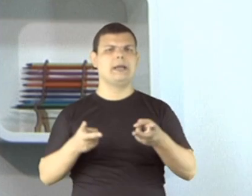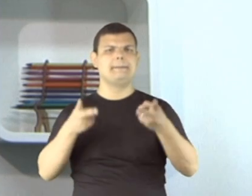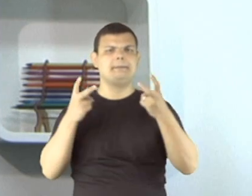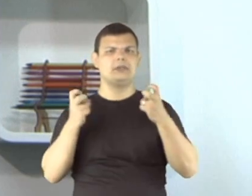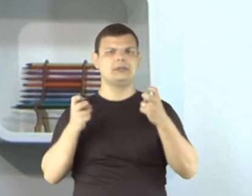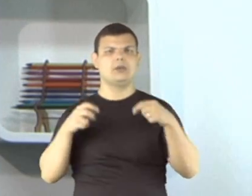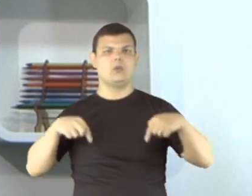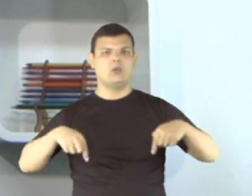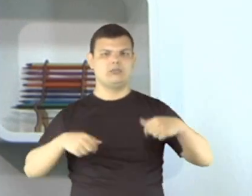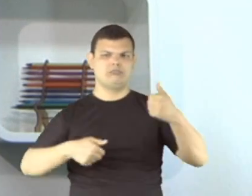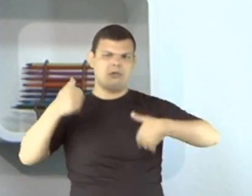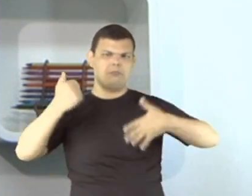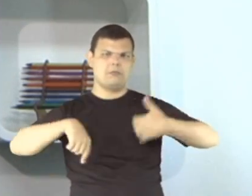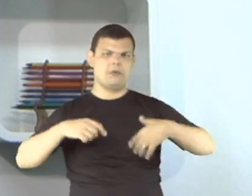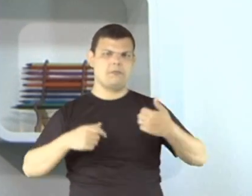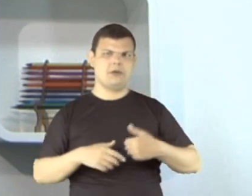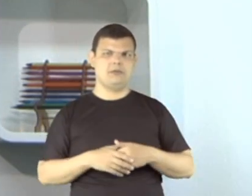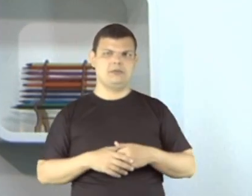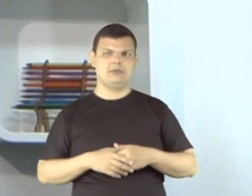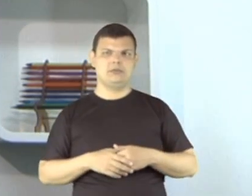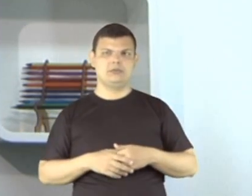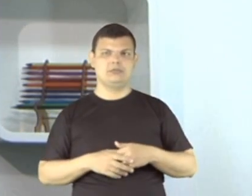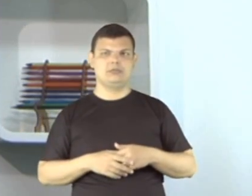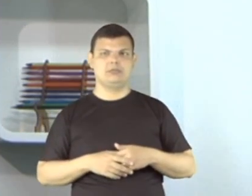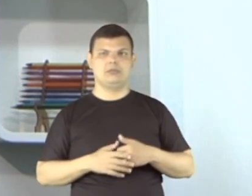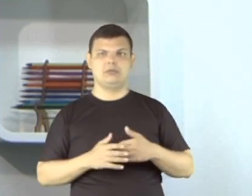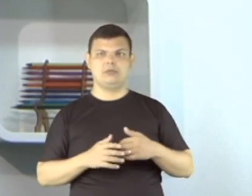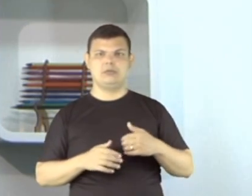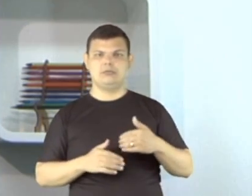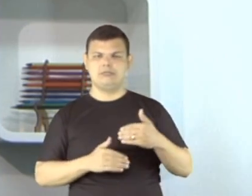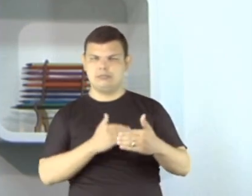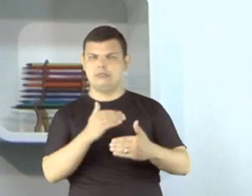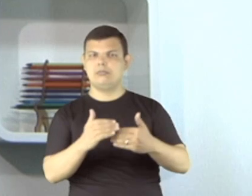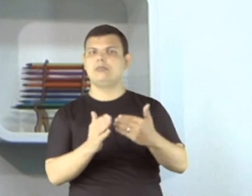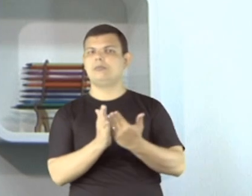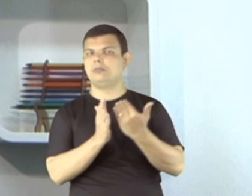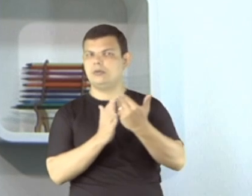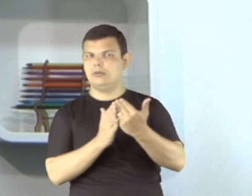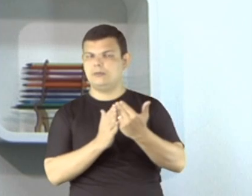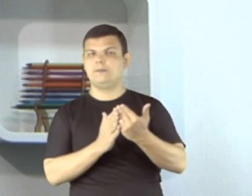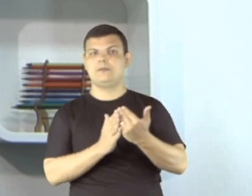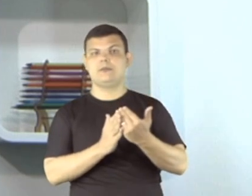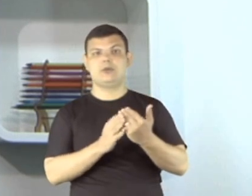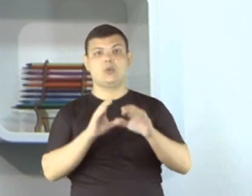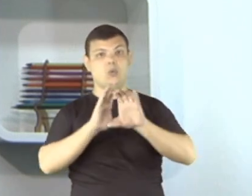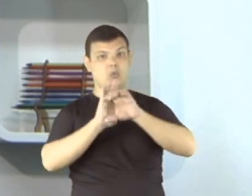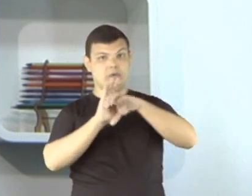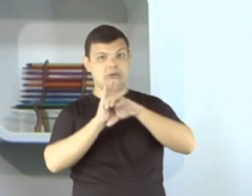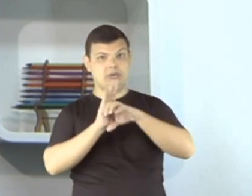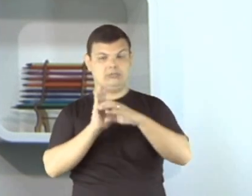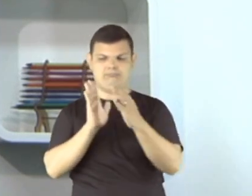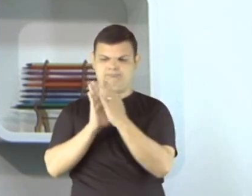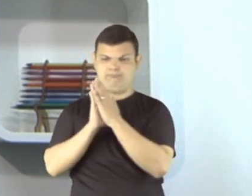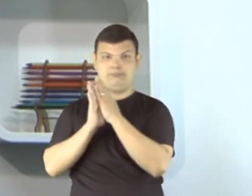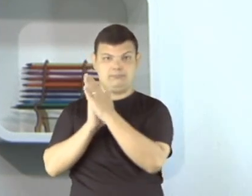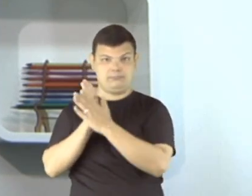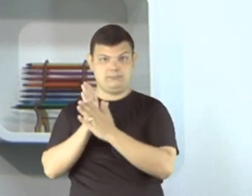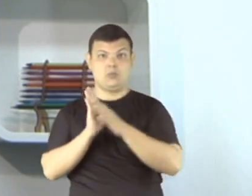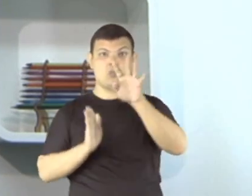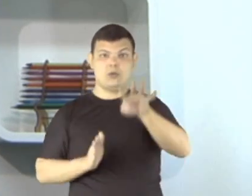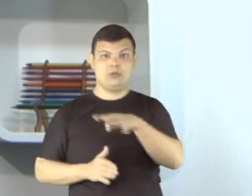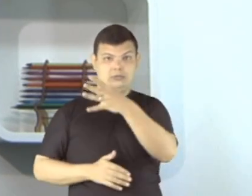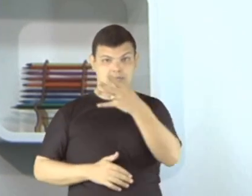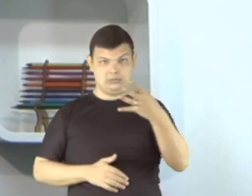aqui na nossa aula de hoje? Já vamos trabalhar um pouco melhor com relação a isso. Conceitos de figura plana, conceito de malha